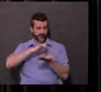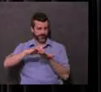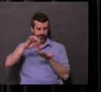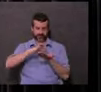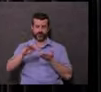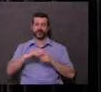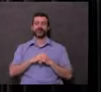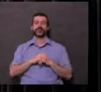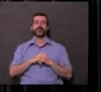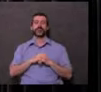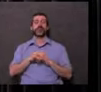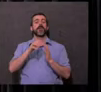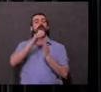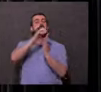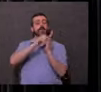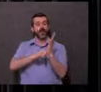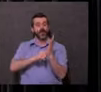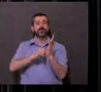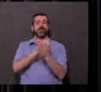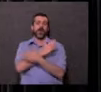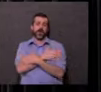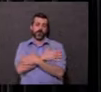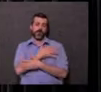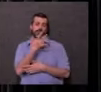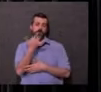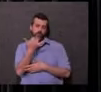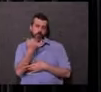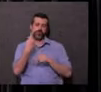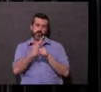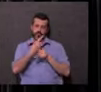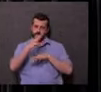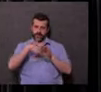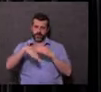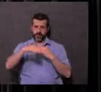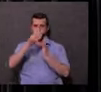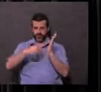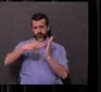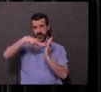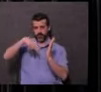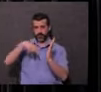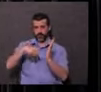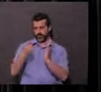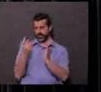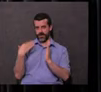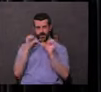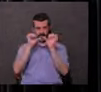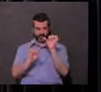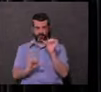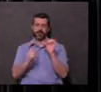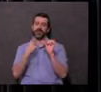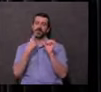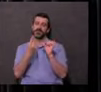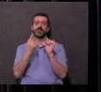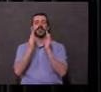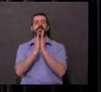O texto dos Atos dos Apóstolos que escutamos centrava-nos no anúncio solene de que Deus constituiu